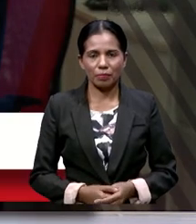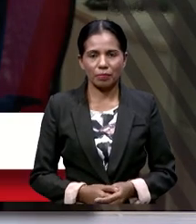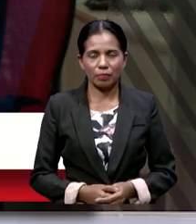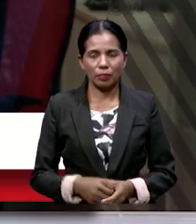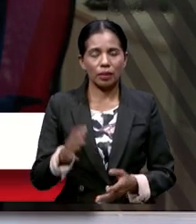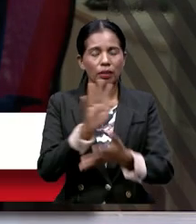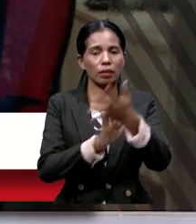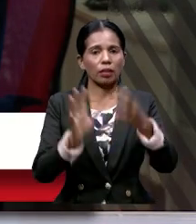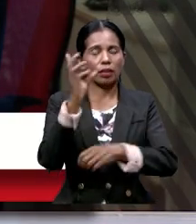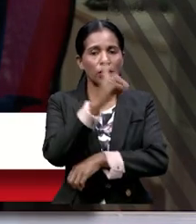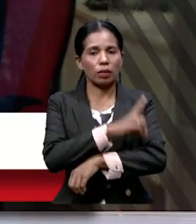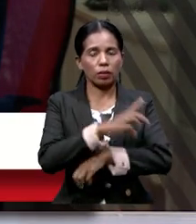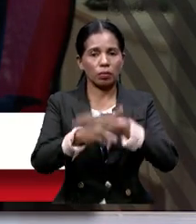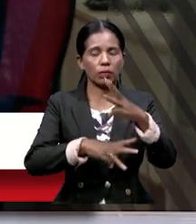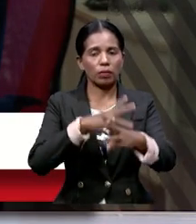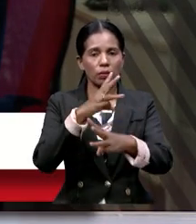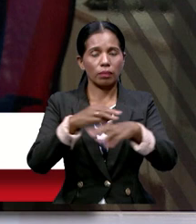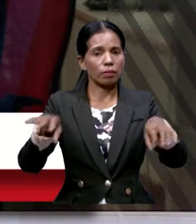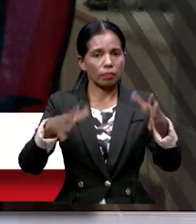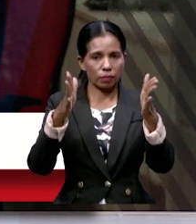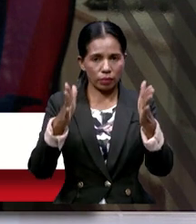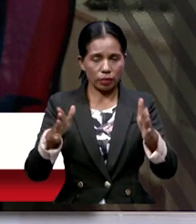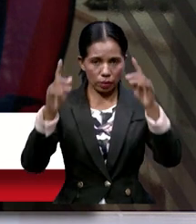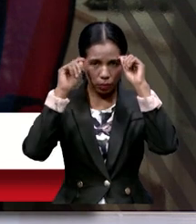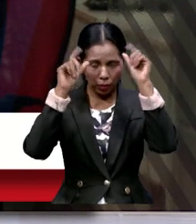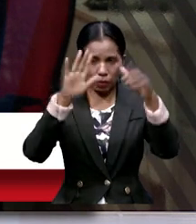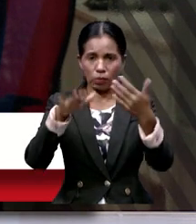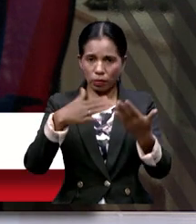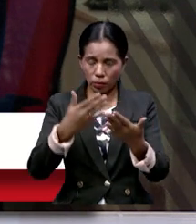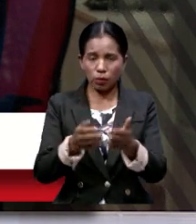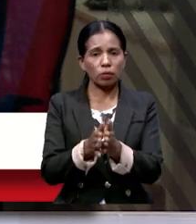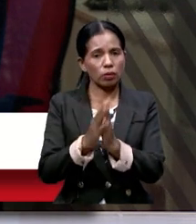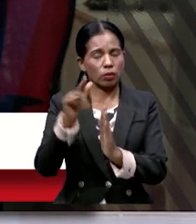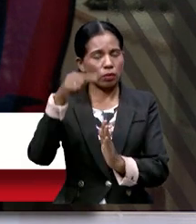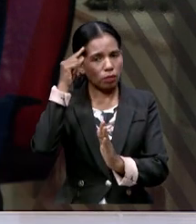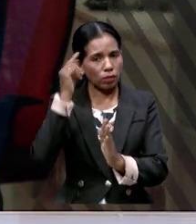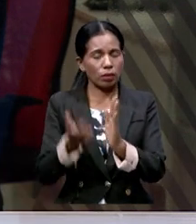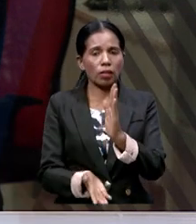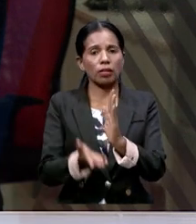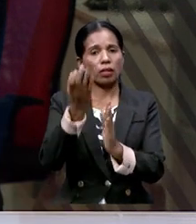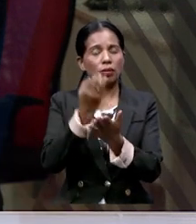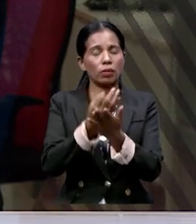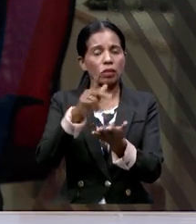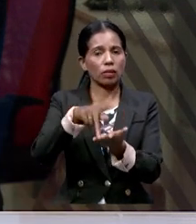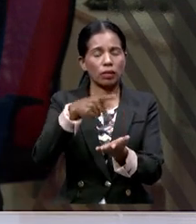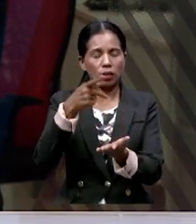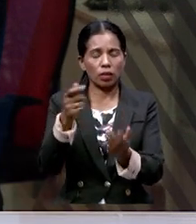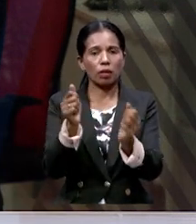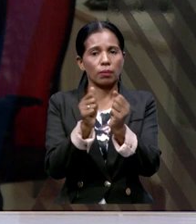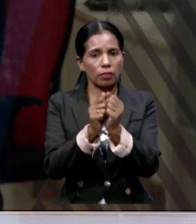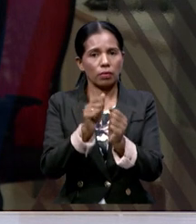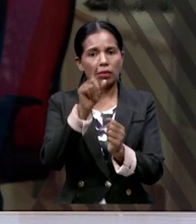Ia selebrasan lorong mundial trabalhador timoruan sira exige governo hasai salário mínimo ba dólar atus